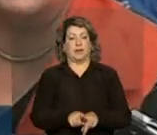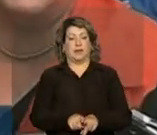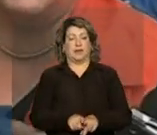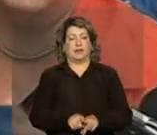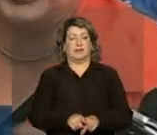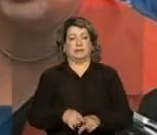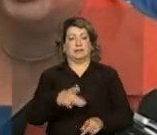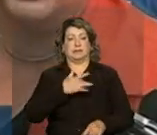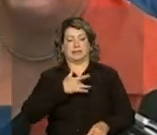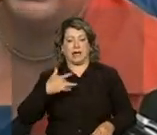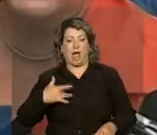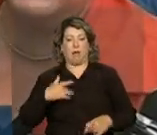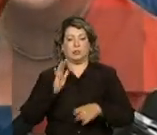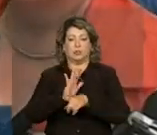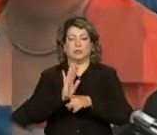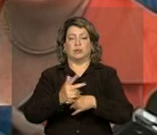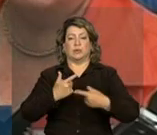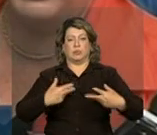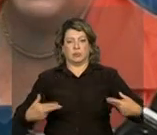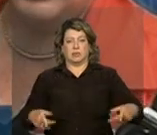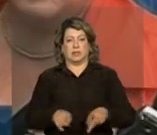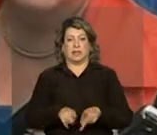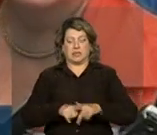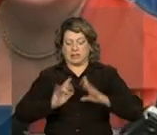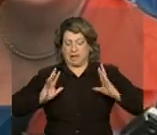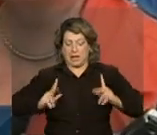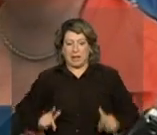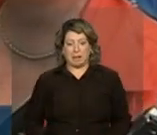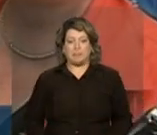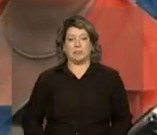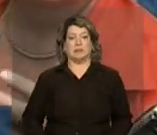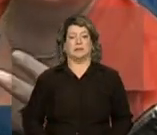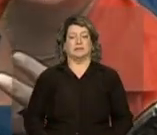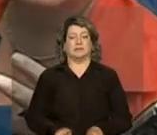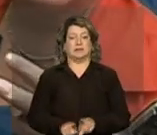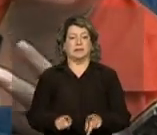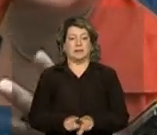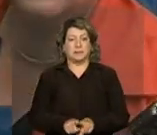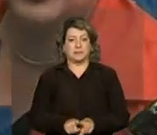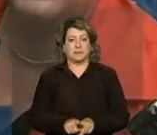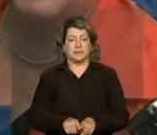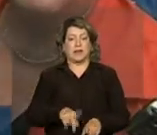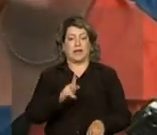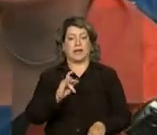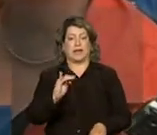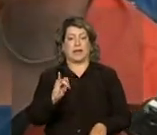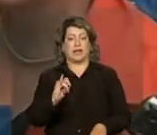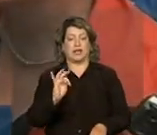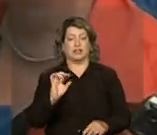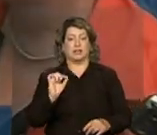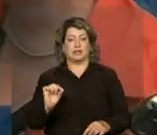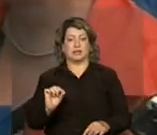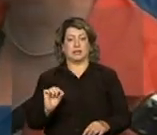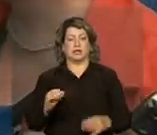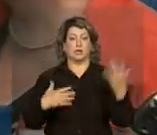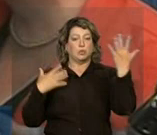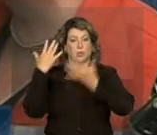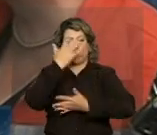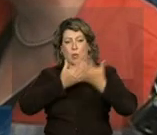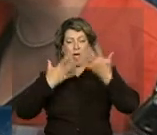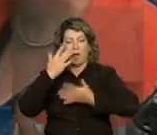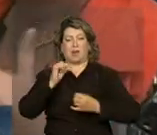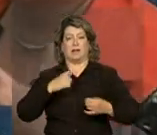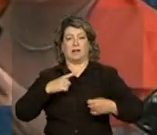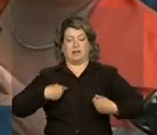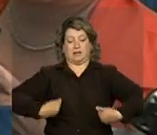Kit, além do kit de limpeza, também o kit de cama, mesa e banho. Ou seja, a pessoa